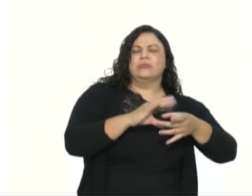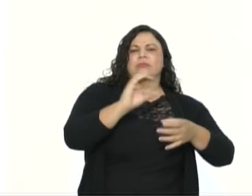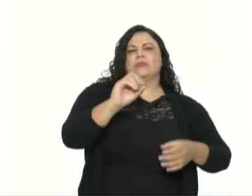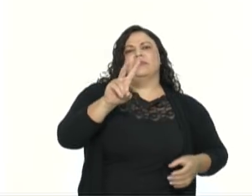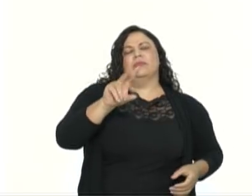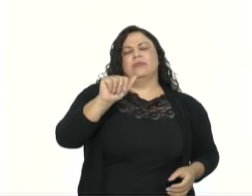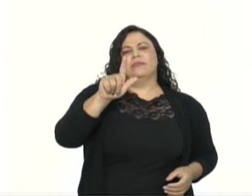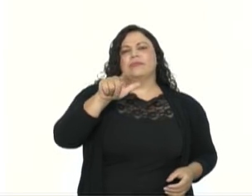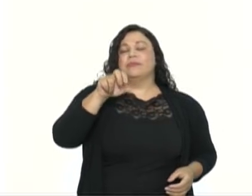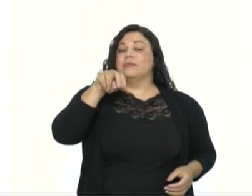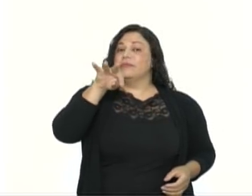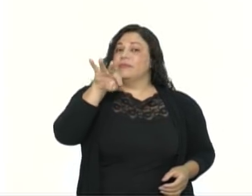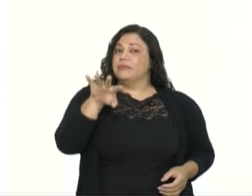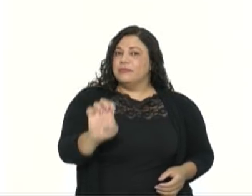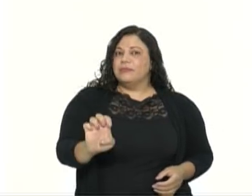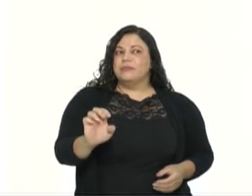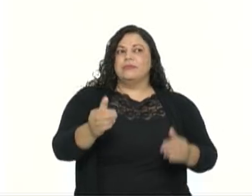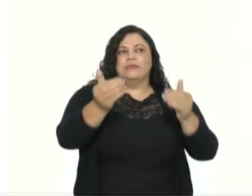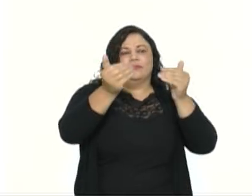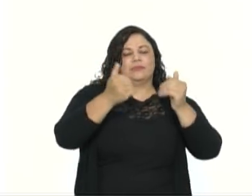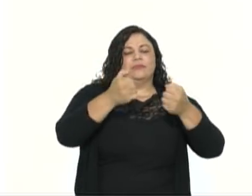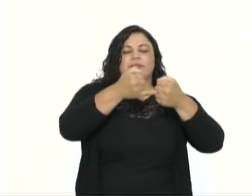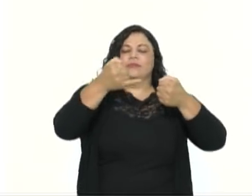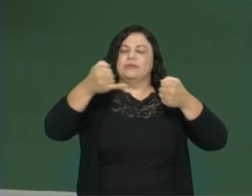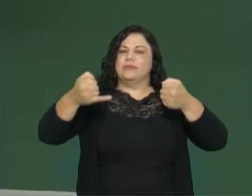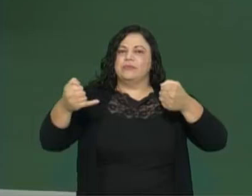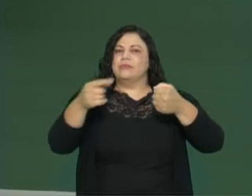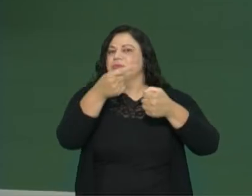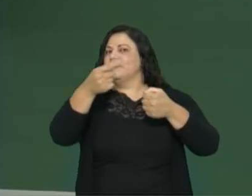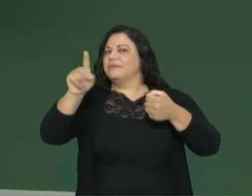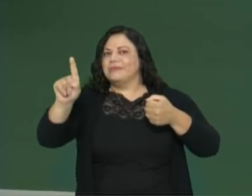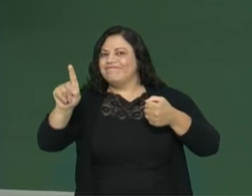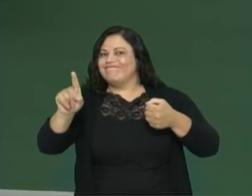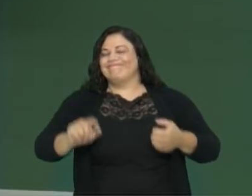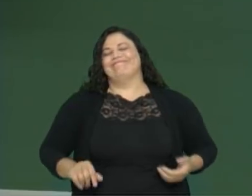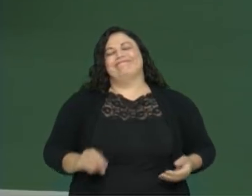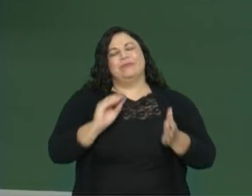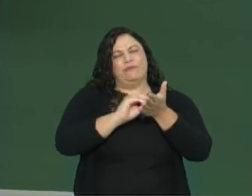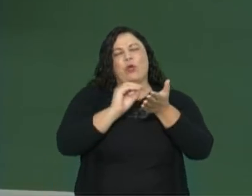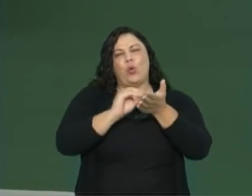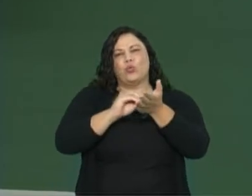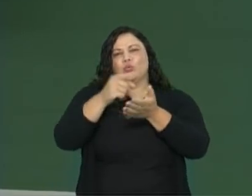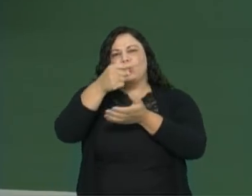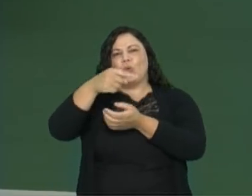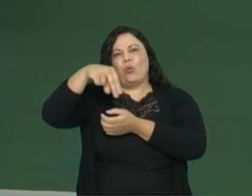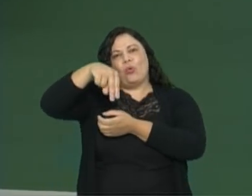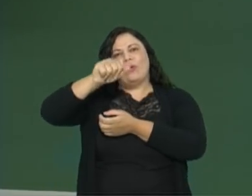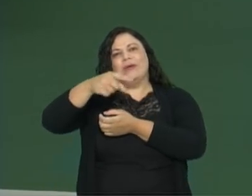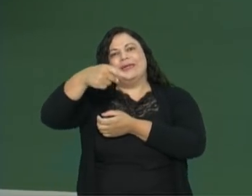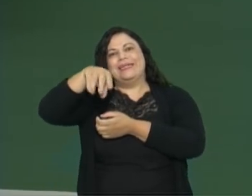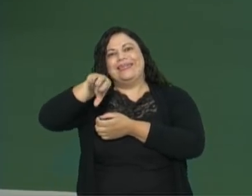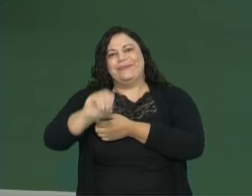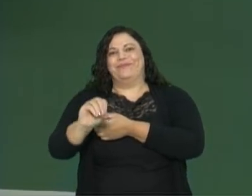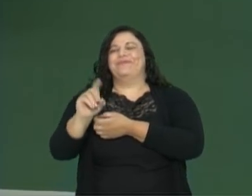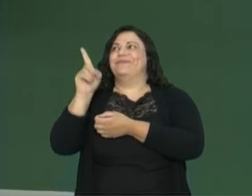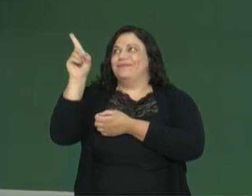estrutura. Substâncias iônicas, não. Faltou um não ali, né? Substâncias iônicas não apresentam ligações